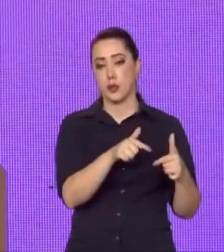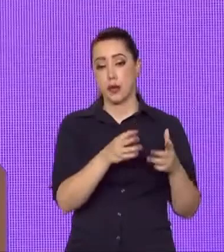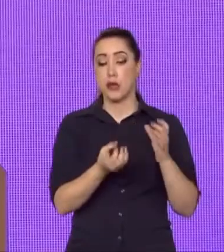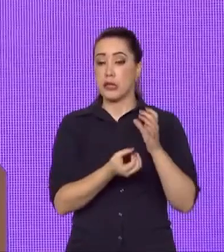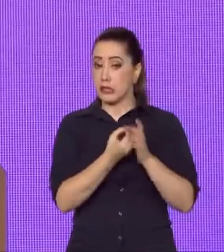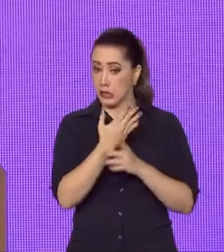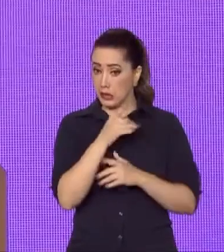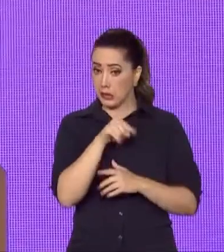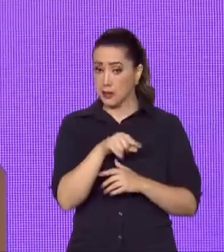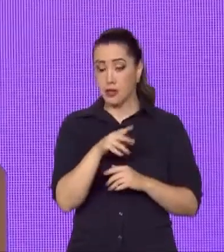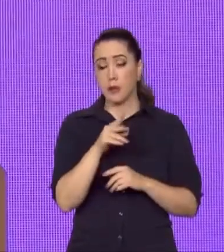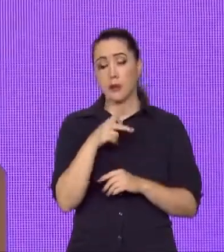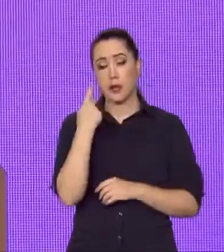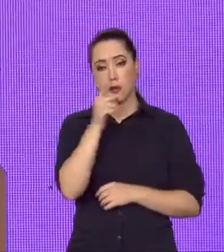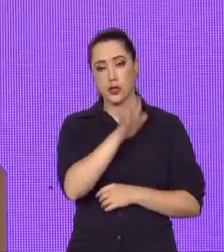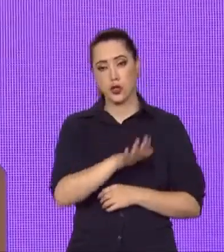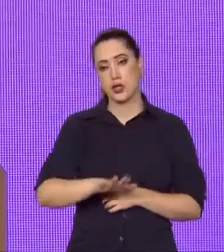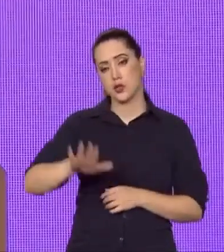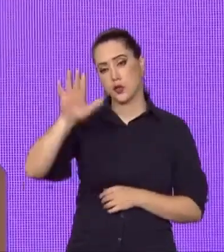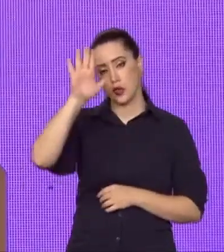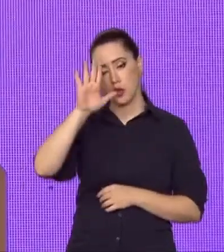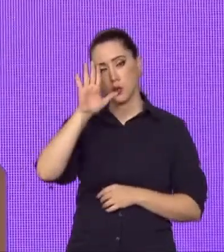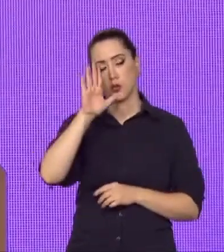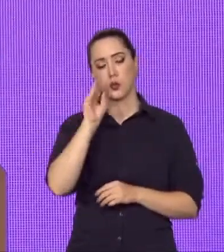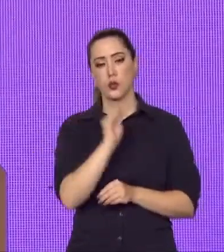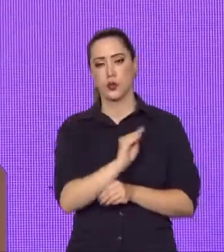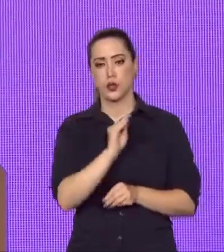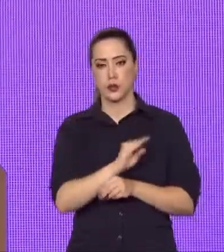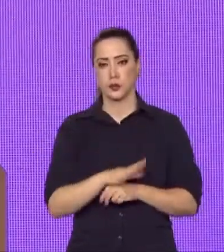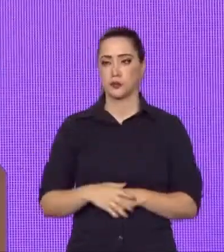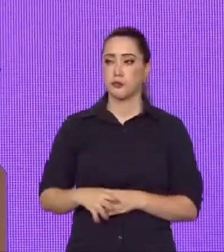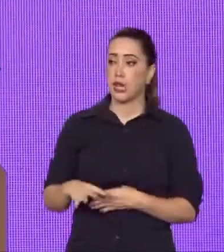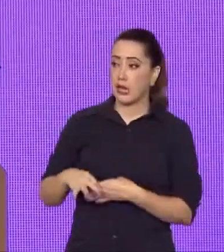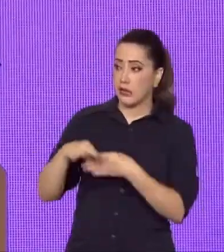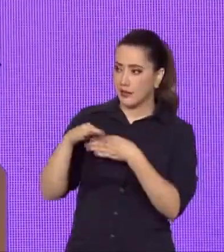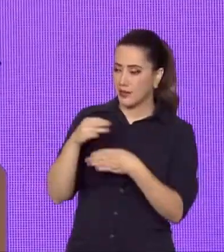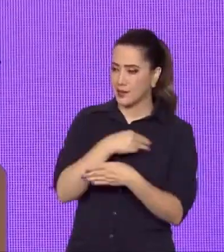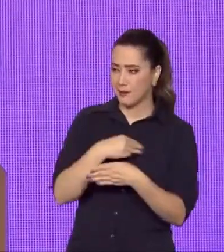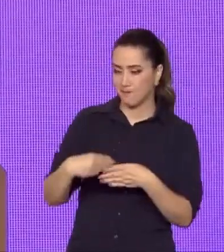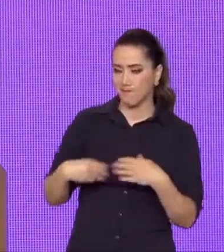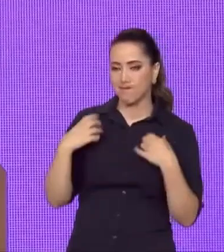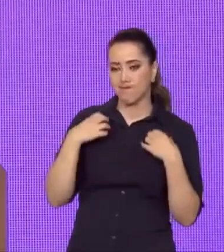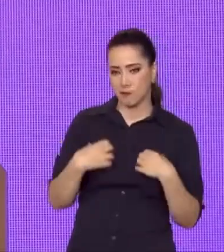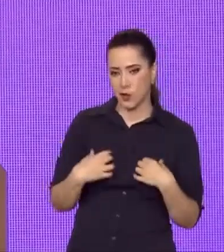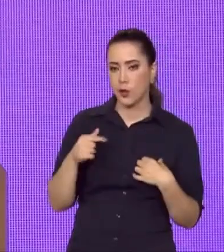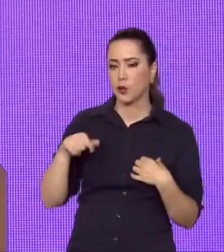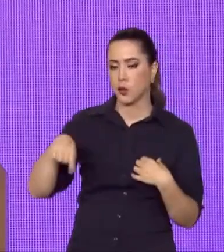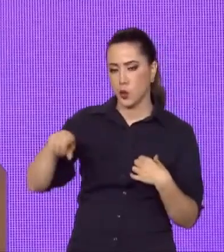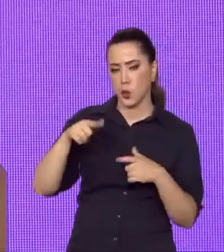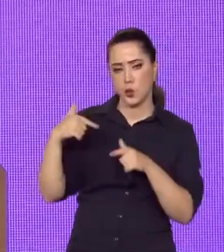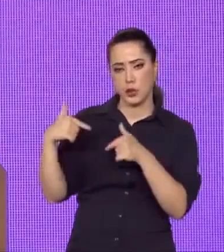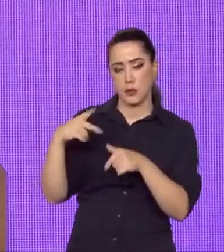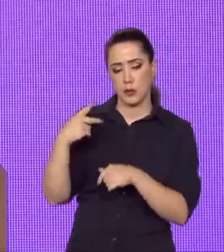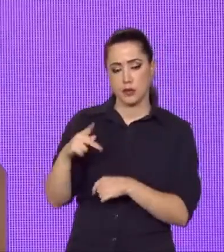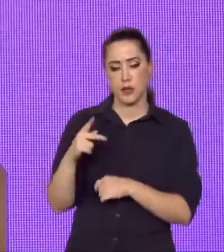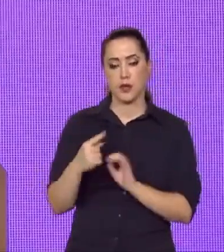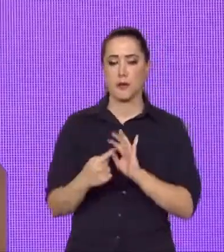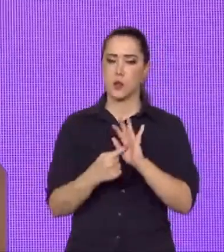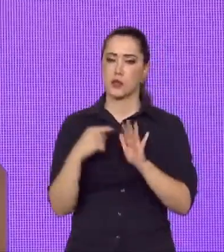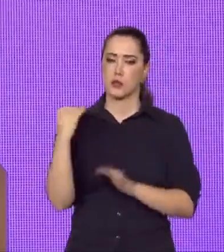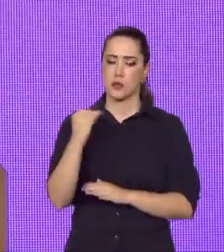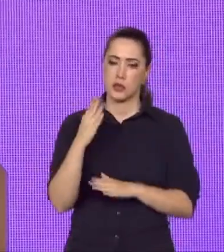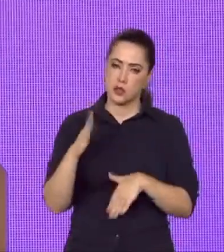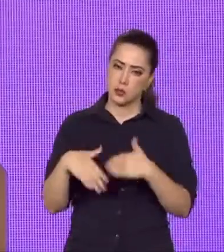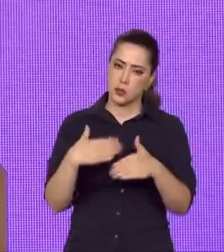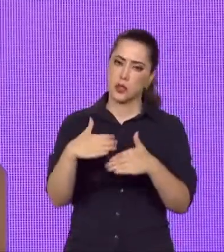Nacional do Cuidado. A liderança da ministra Cida e do trabalho de todo o Ministério tem se mostrado crucial para avançar na construção